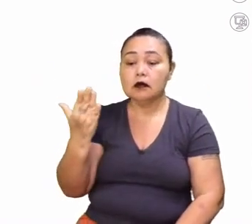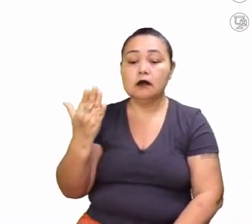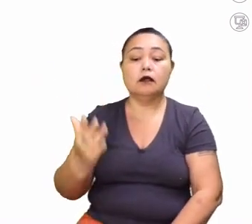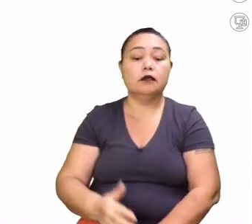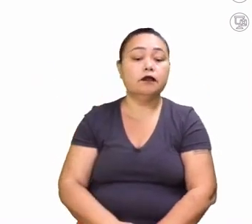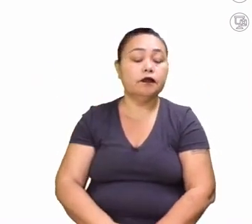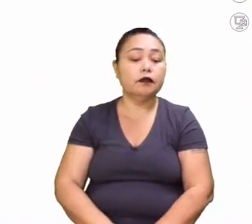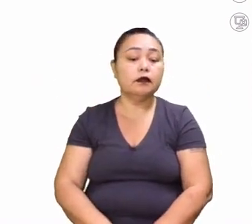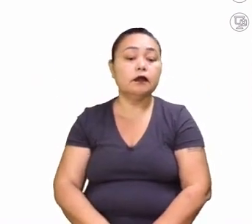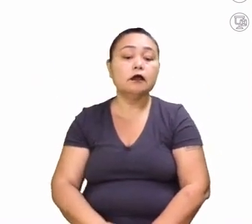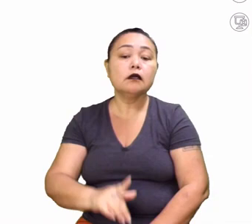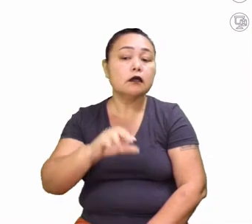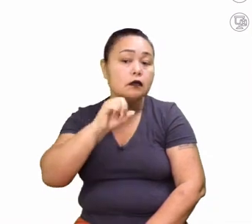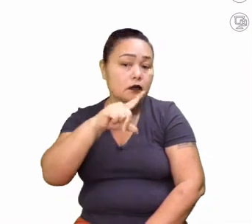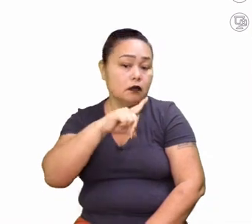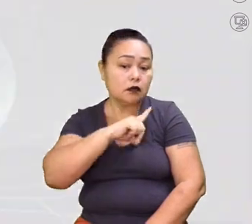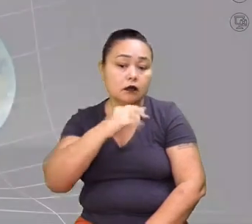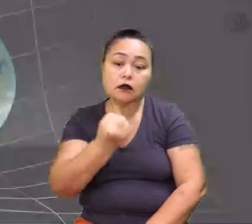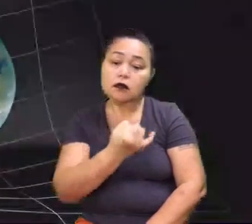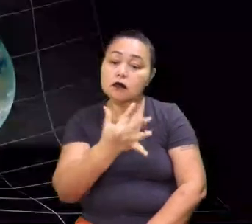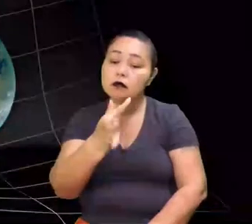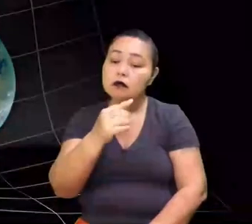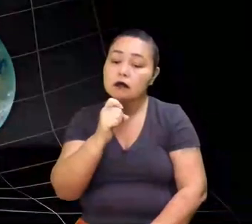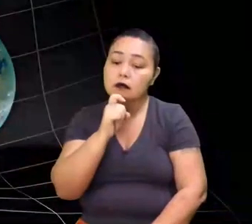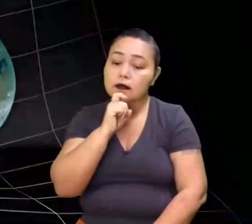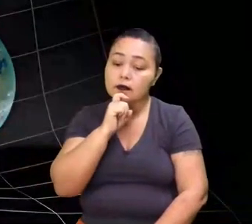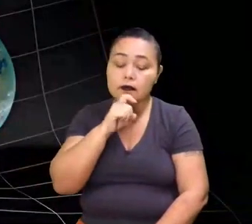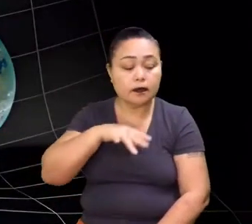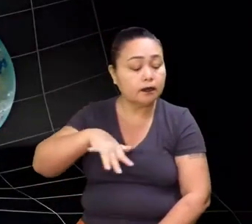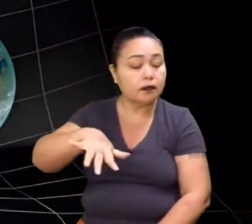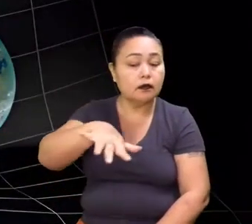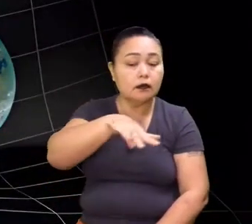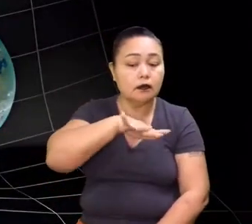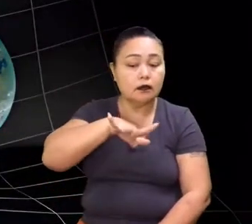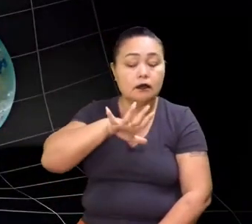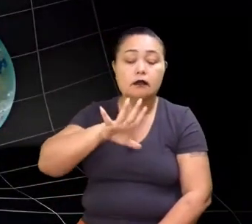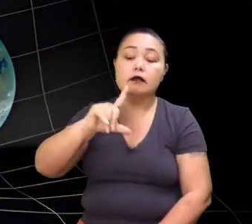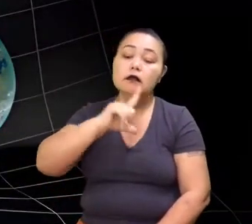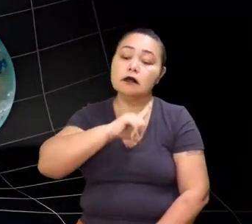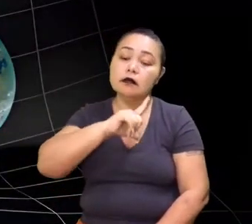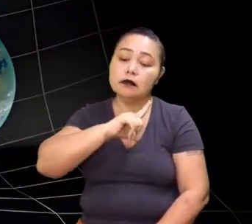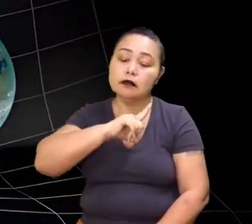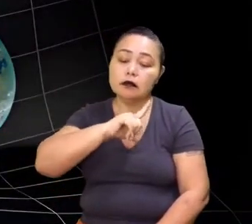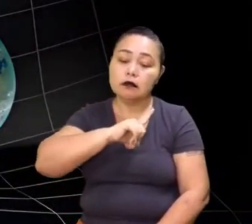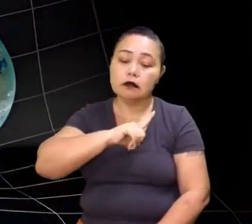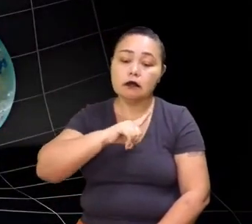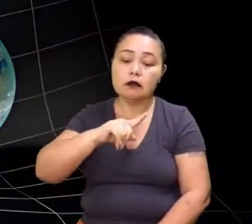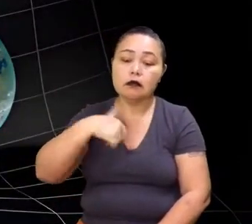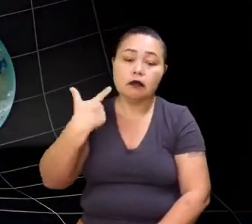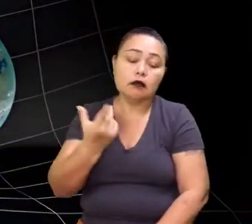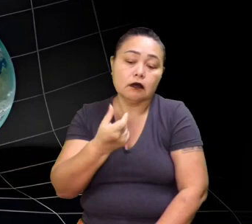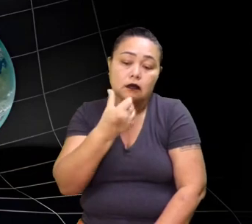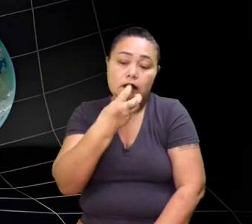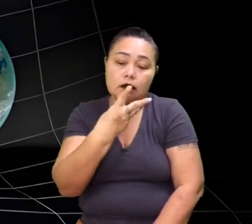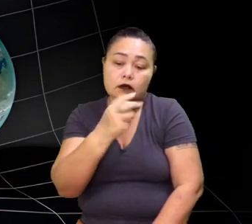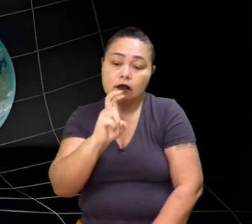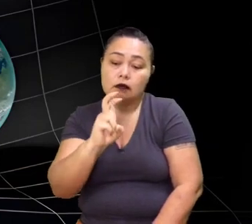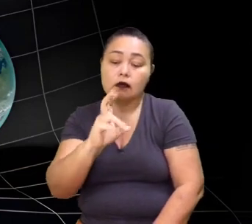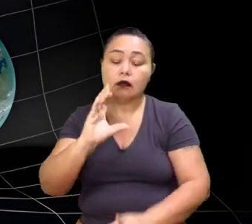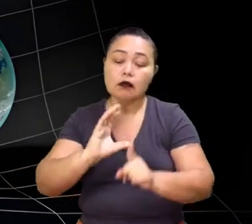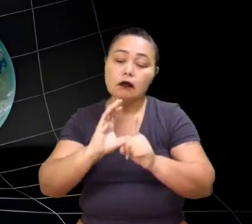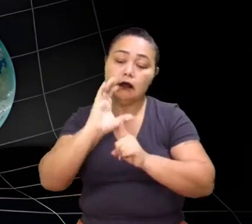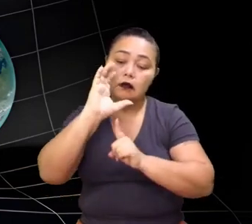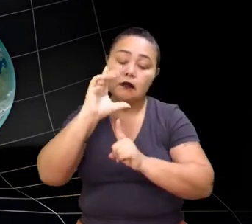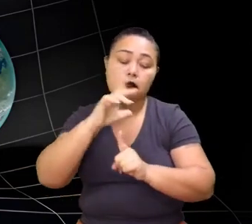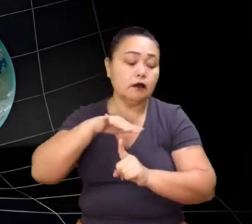bem se você tem uma fonte fria é um ambiente Você tem a quantidade de calor né vamos supor que lá é 35º C